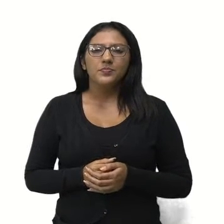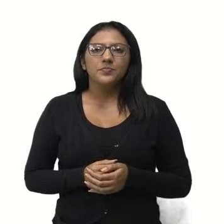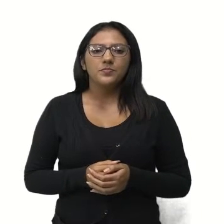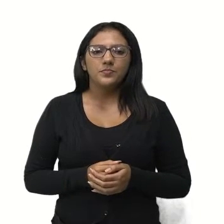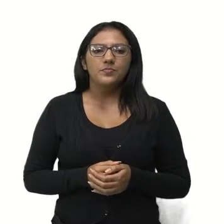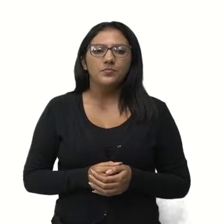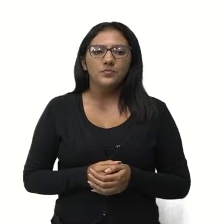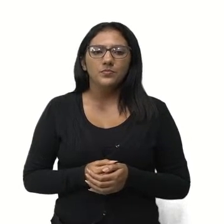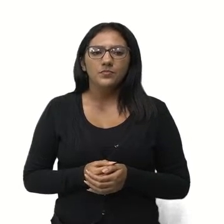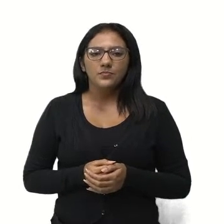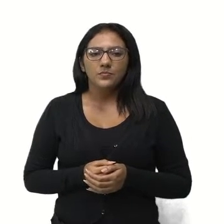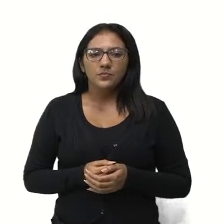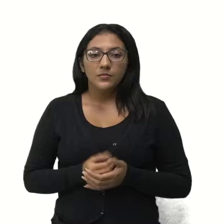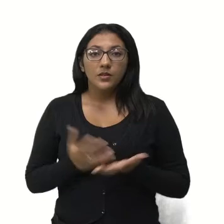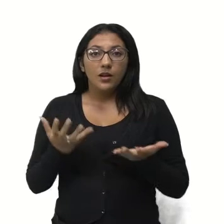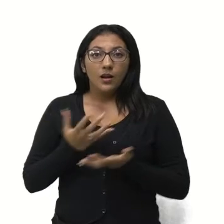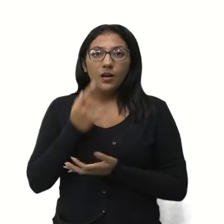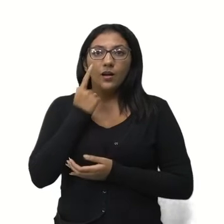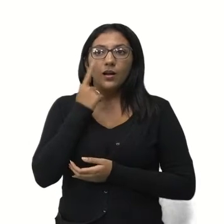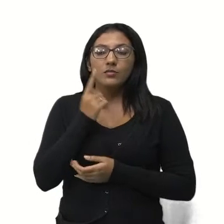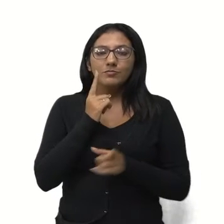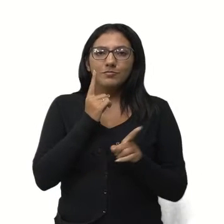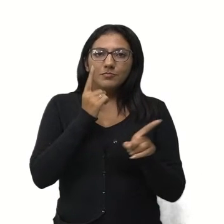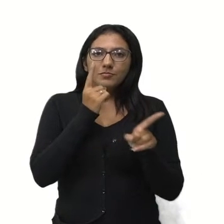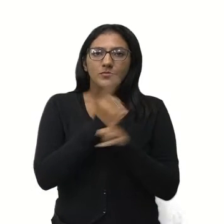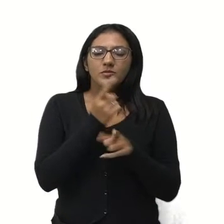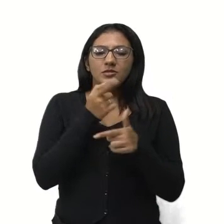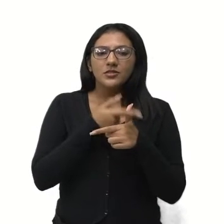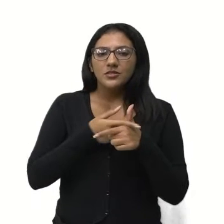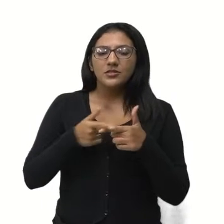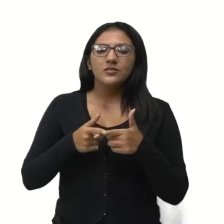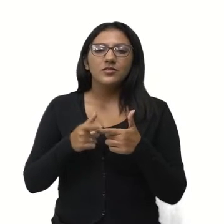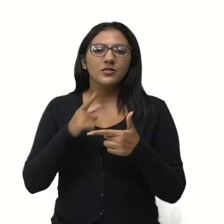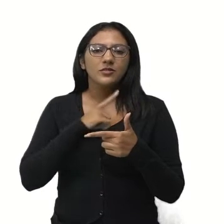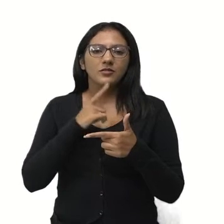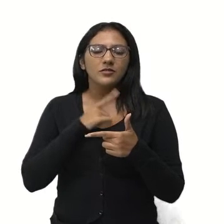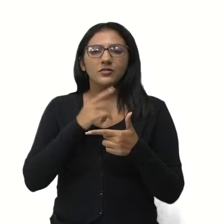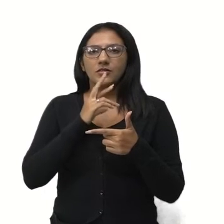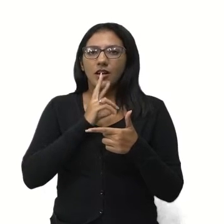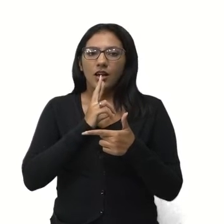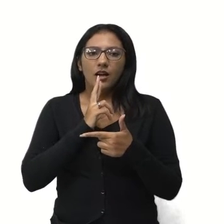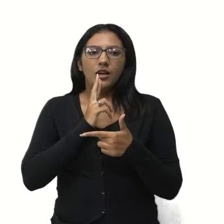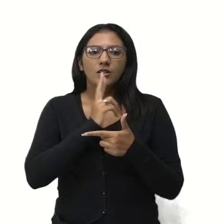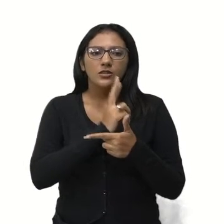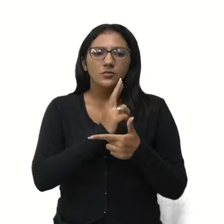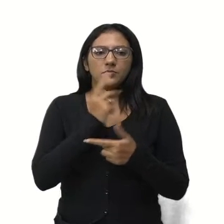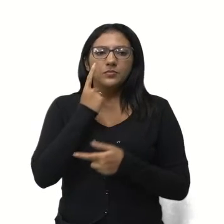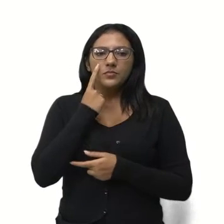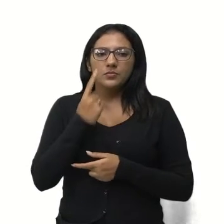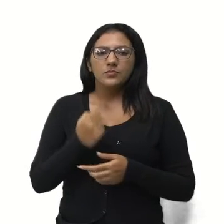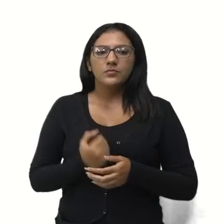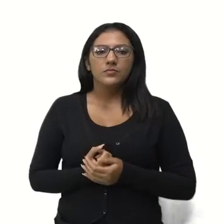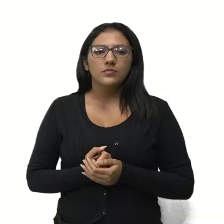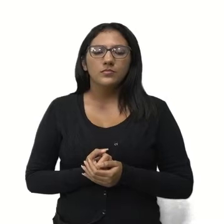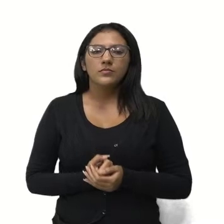Ao realizarmos aí a nossa divisão, nós vamos chegar, então, ao nosso resultado